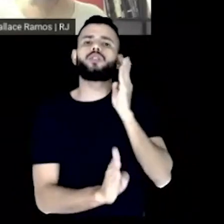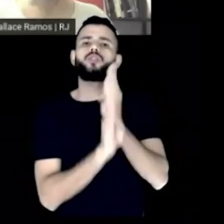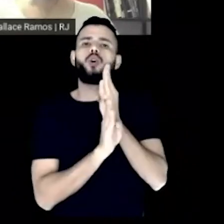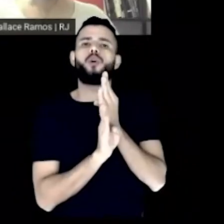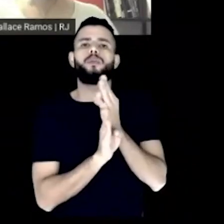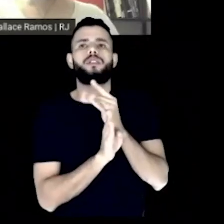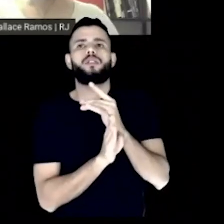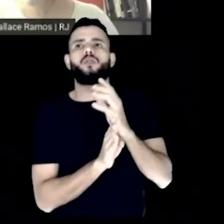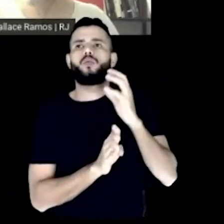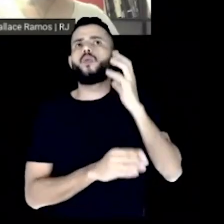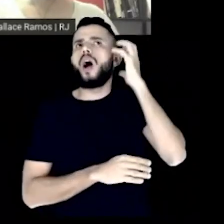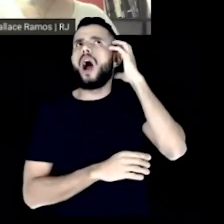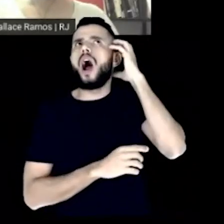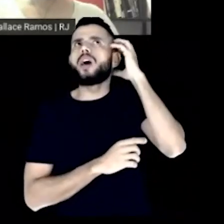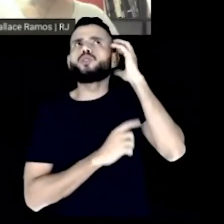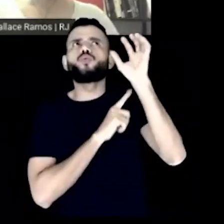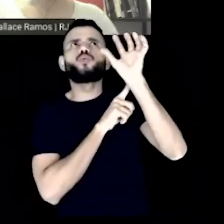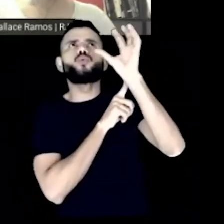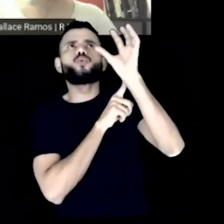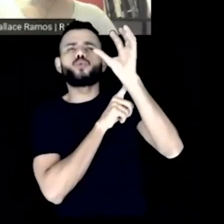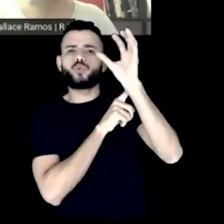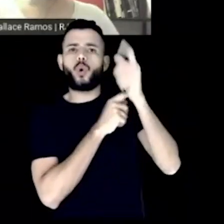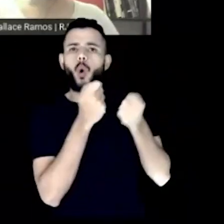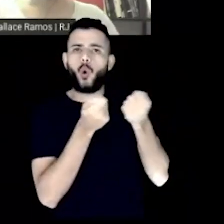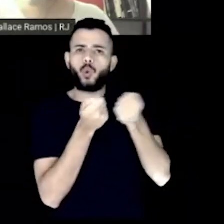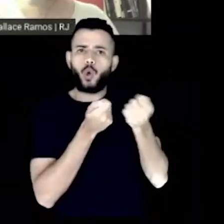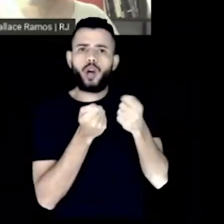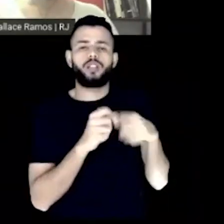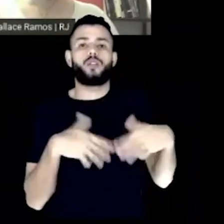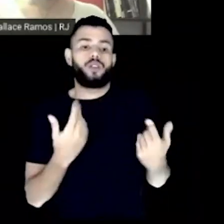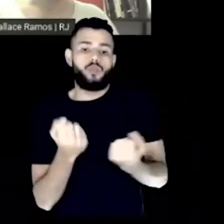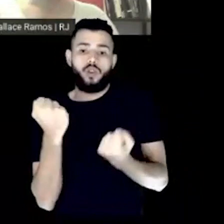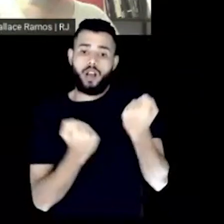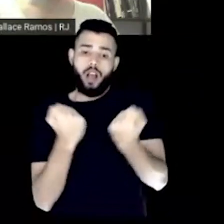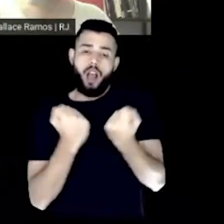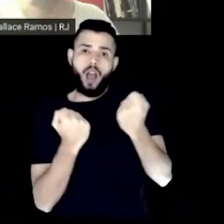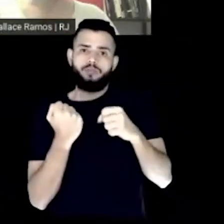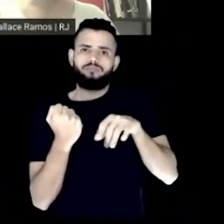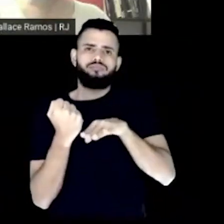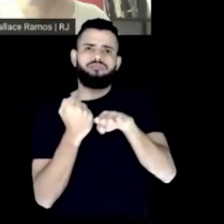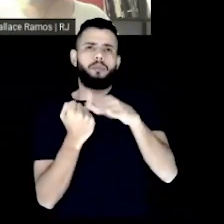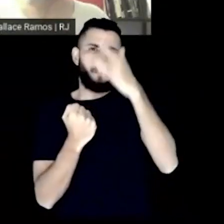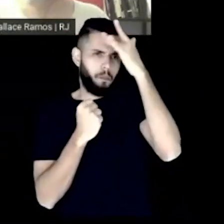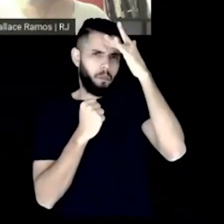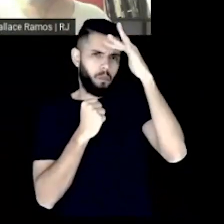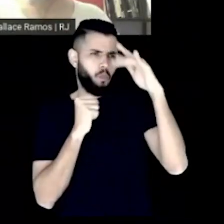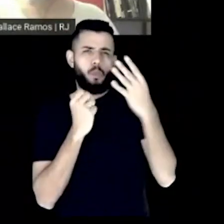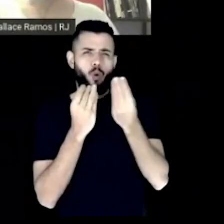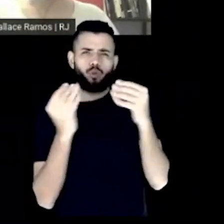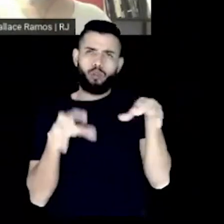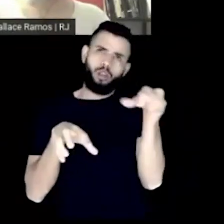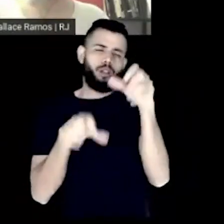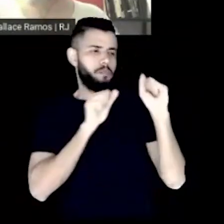uma... onda de rádio que controla esses mortos-vivos. Então, ele anda num carro de som com uma horda de mortos-vivos. Então,